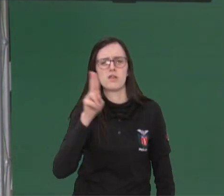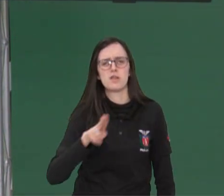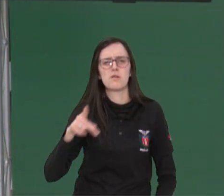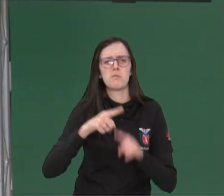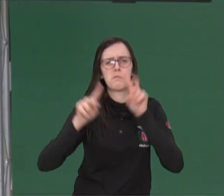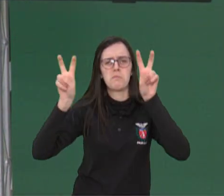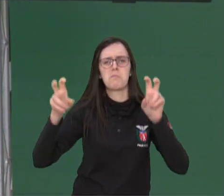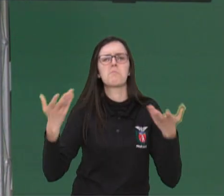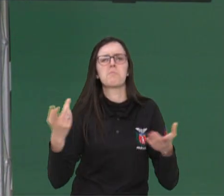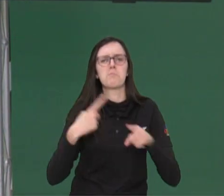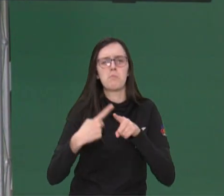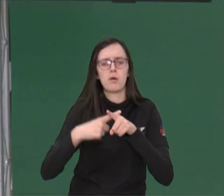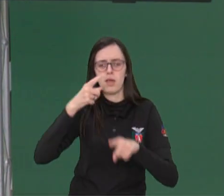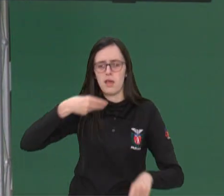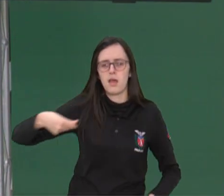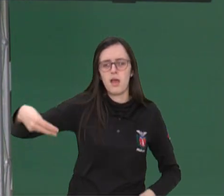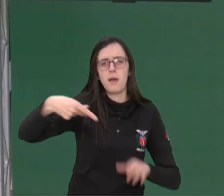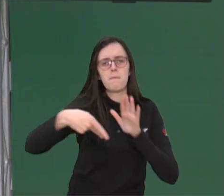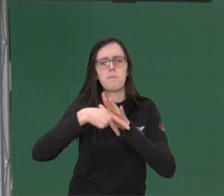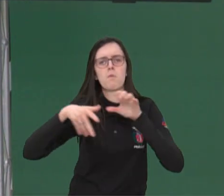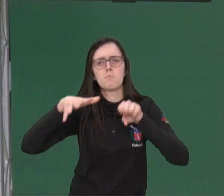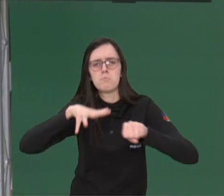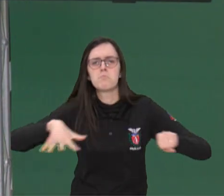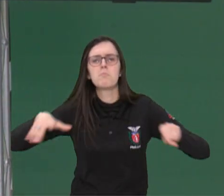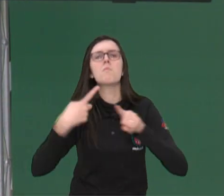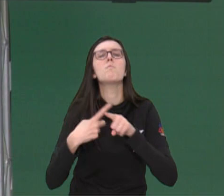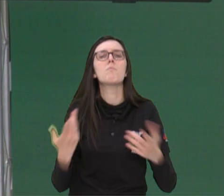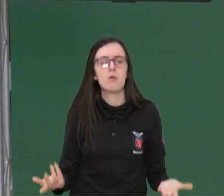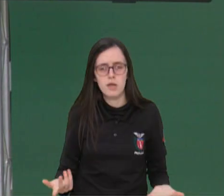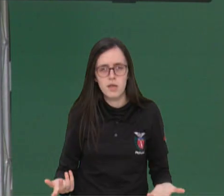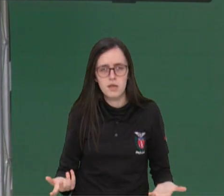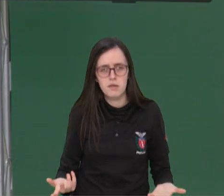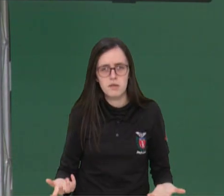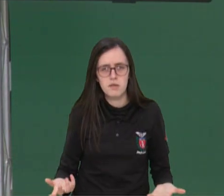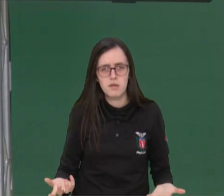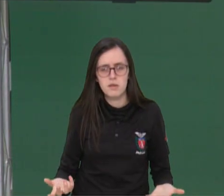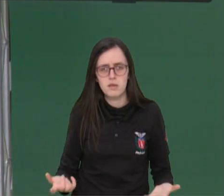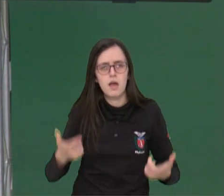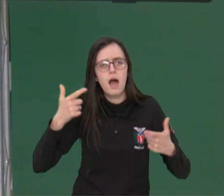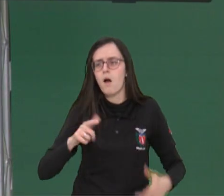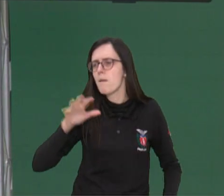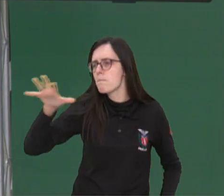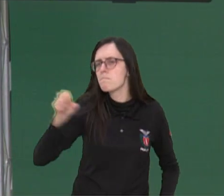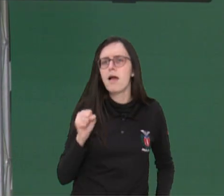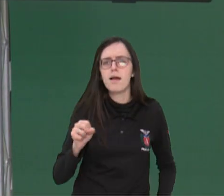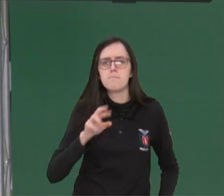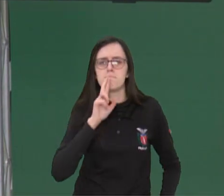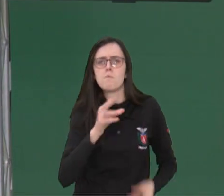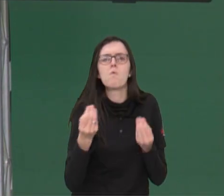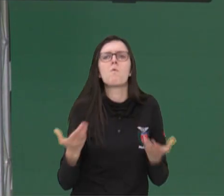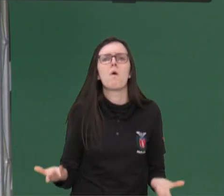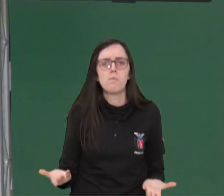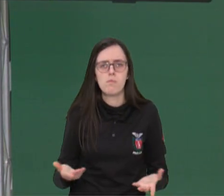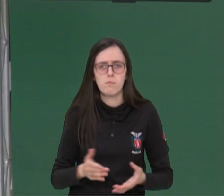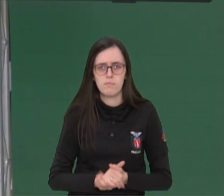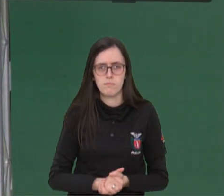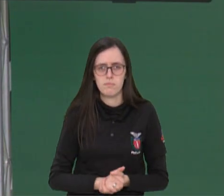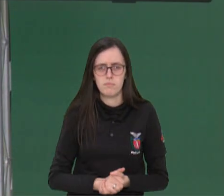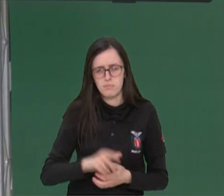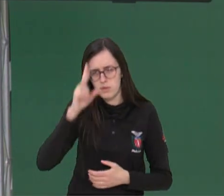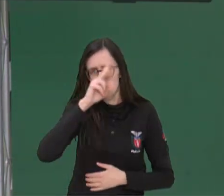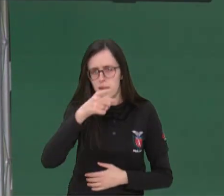drogas do sertão? Novas especiarias. De onde se está tirando a referência para esse nome? Você